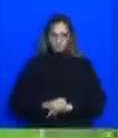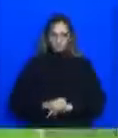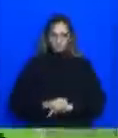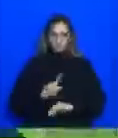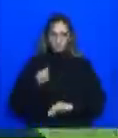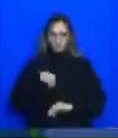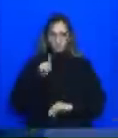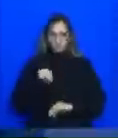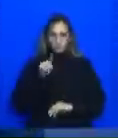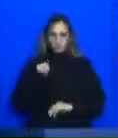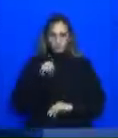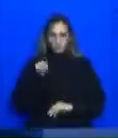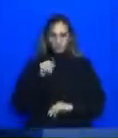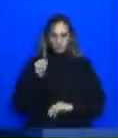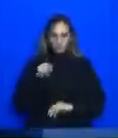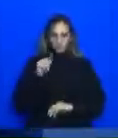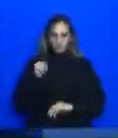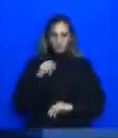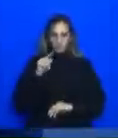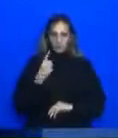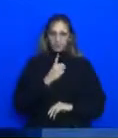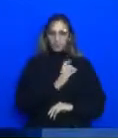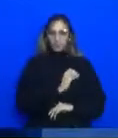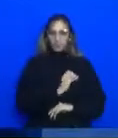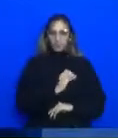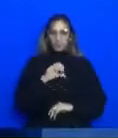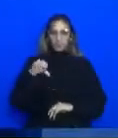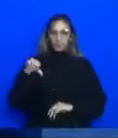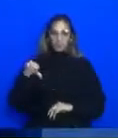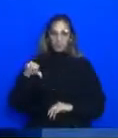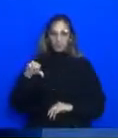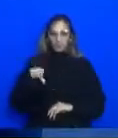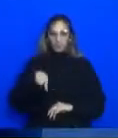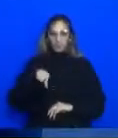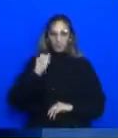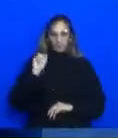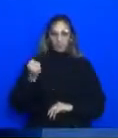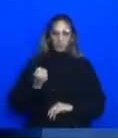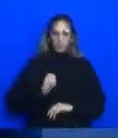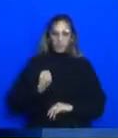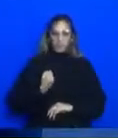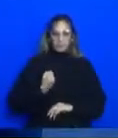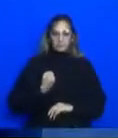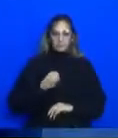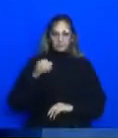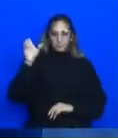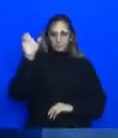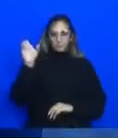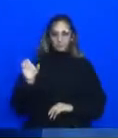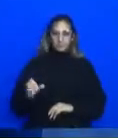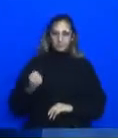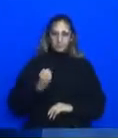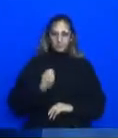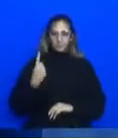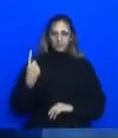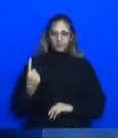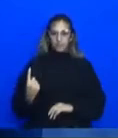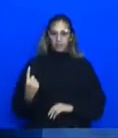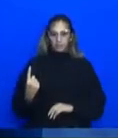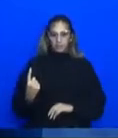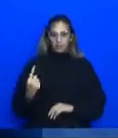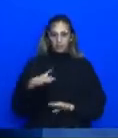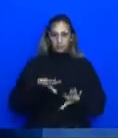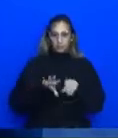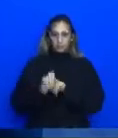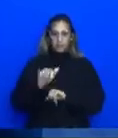Globo carregado, embaralhando 10 bolas numeradas de 0 a 9. Sorteio do número correspondente à coluna número 1 do Super